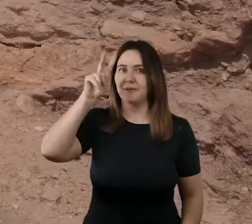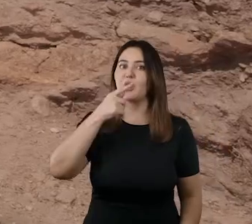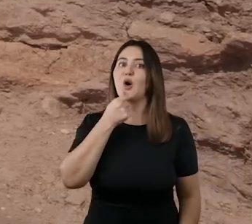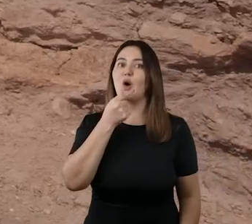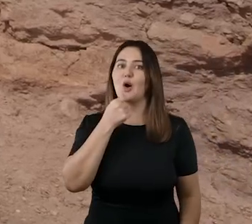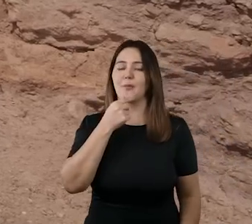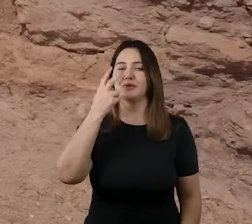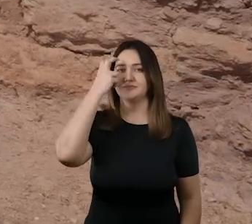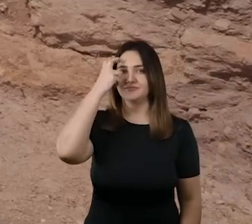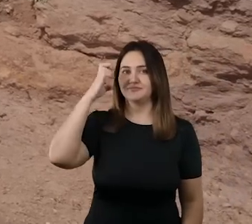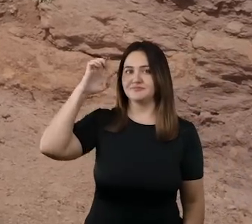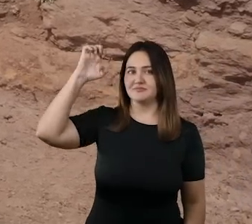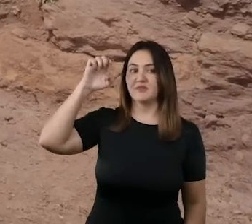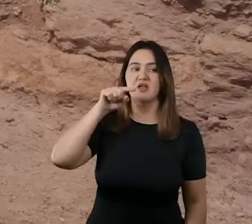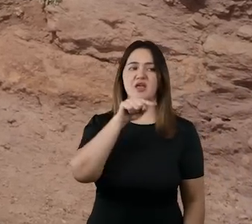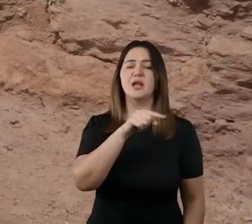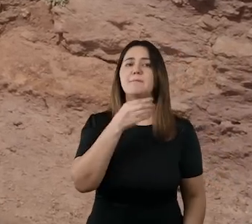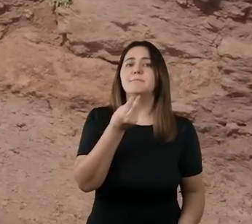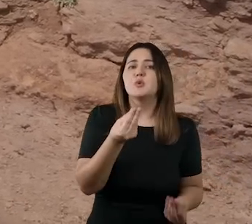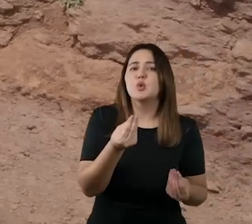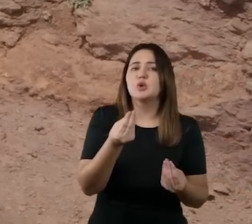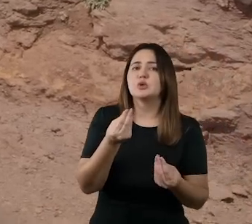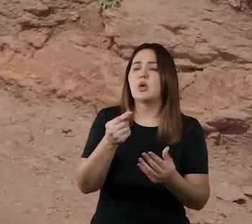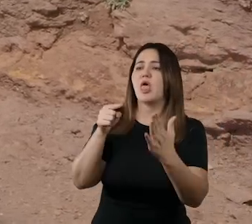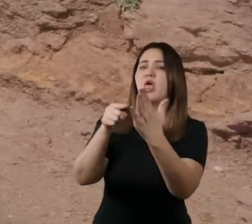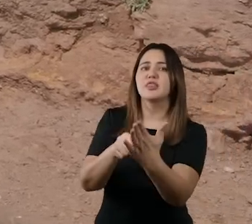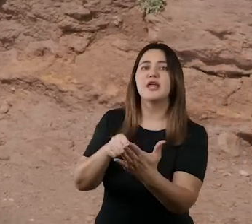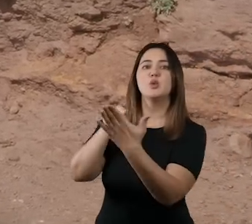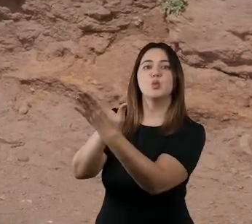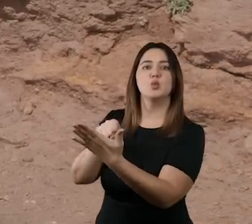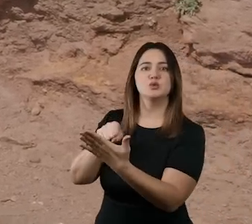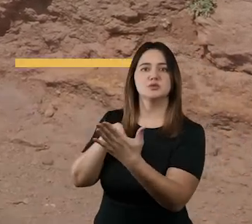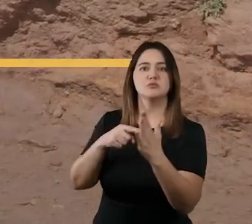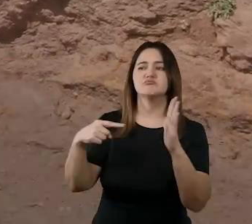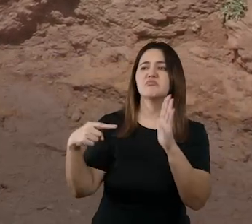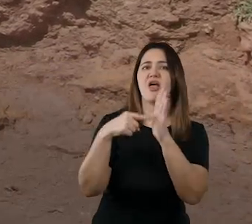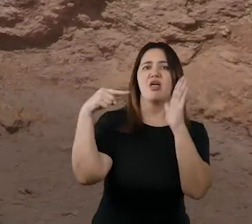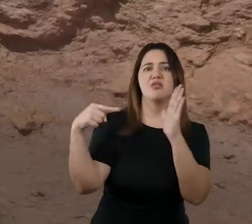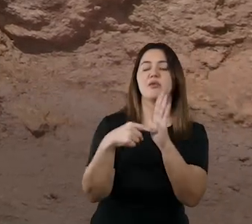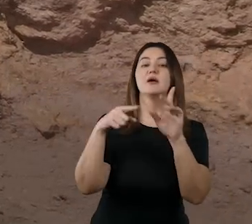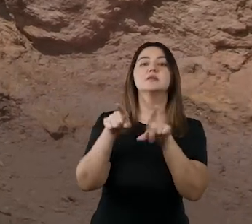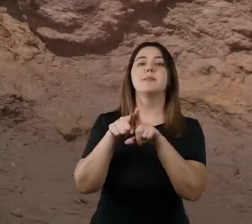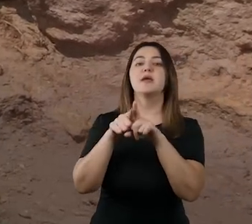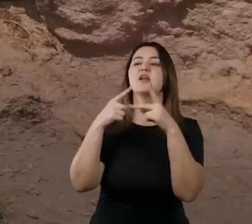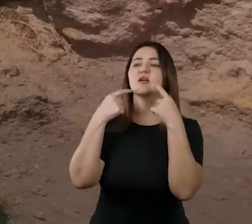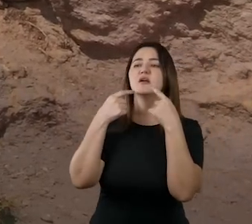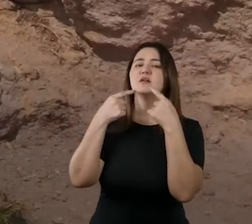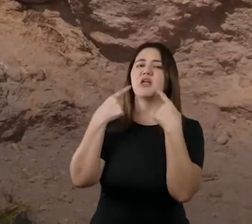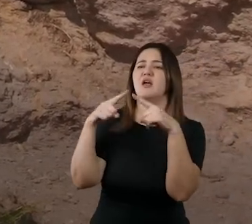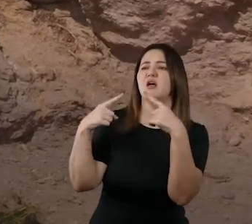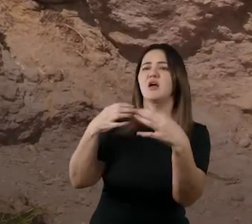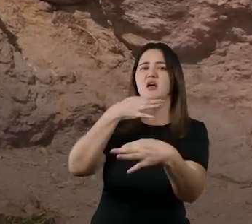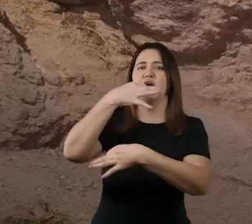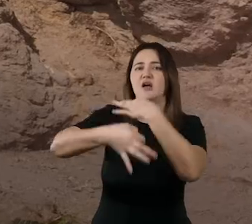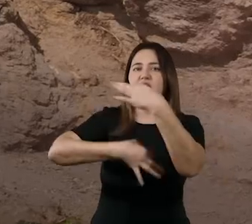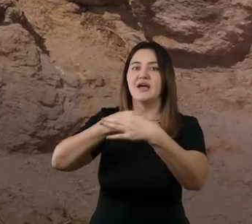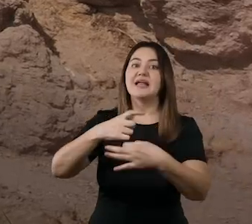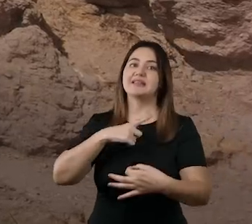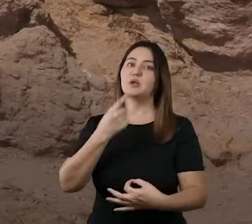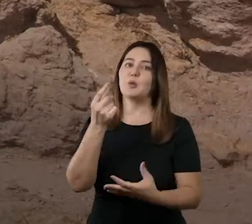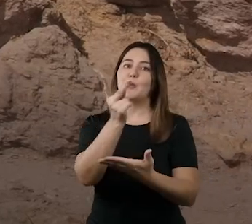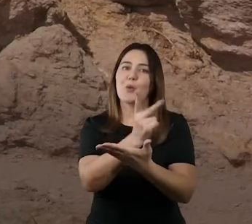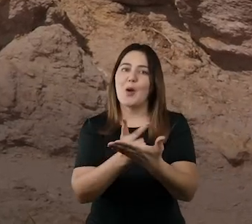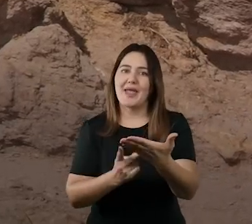Epimênides. Epimênides era muito crítico em relação aos gregos de sua época. Tanto que existem fragmentos de um poema